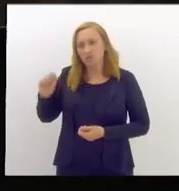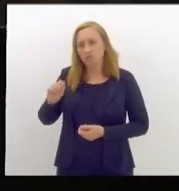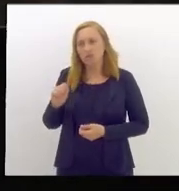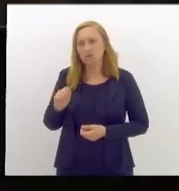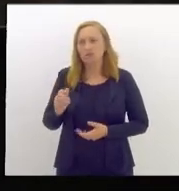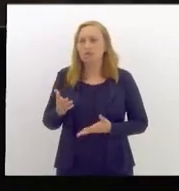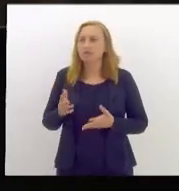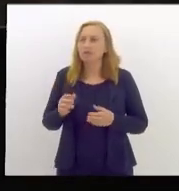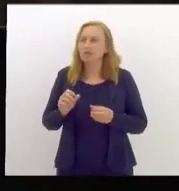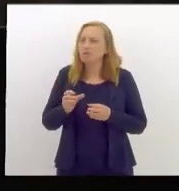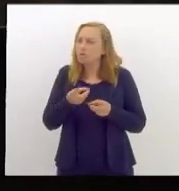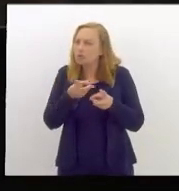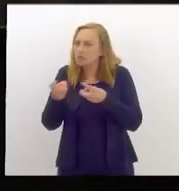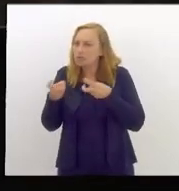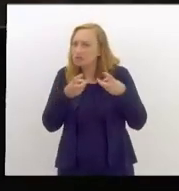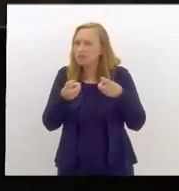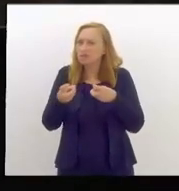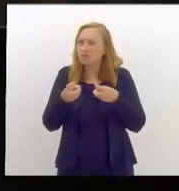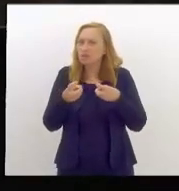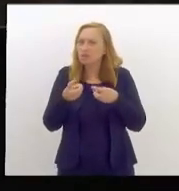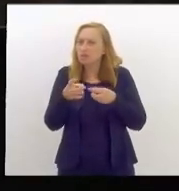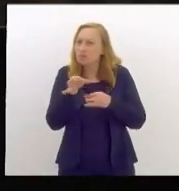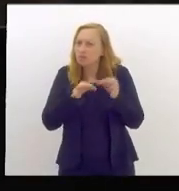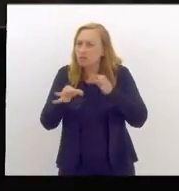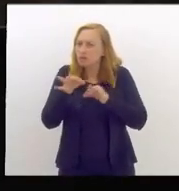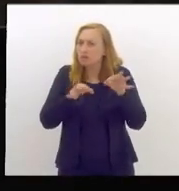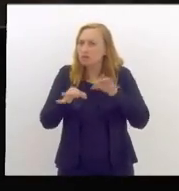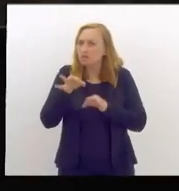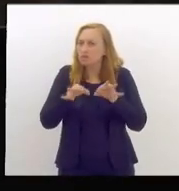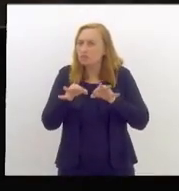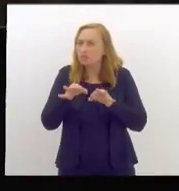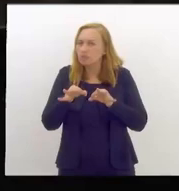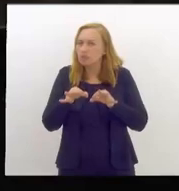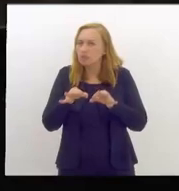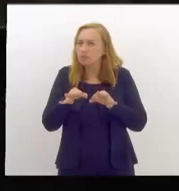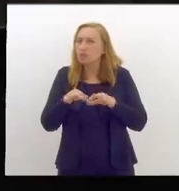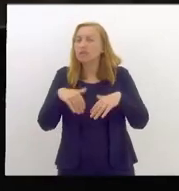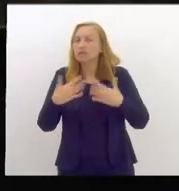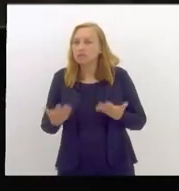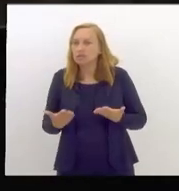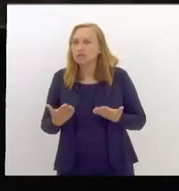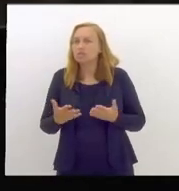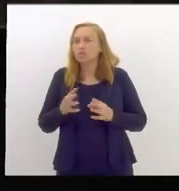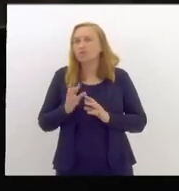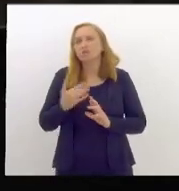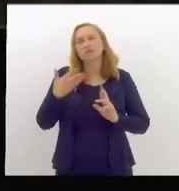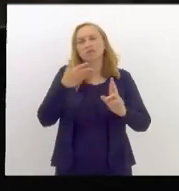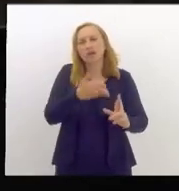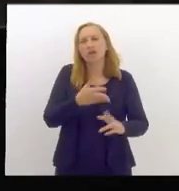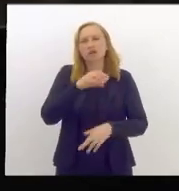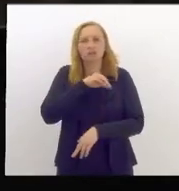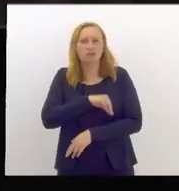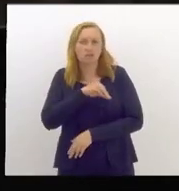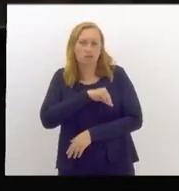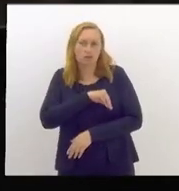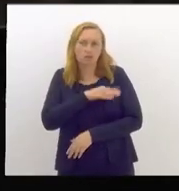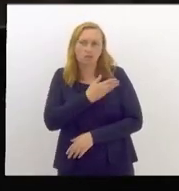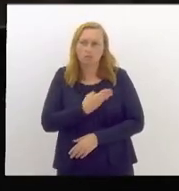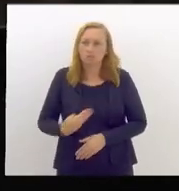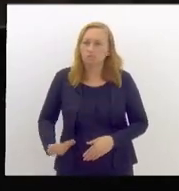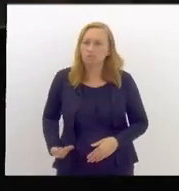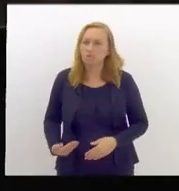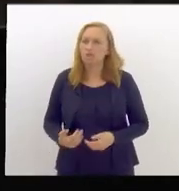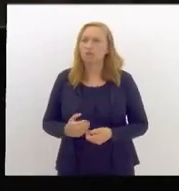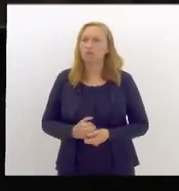fazer uma observação uma planilha né de projeção Então no que se refere ao salário do governador